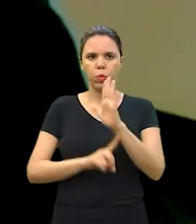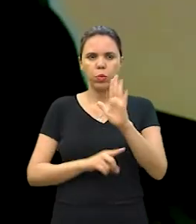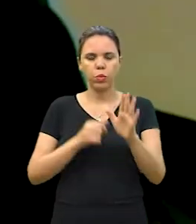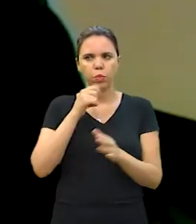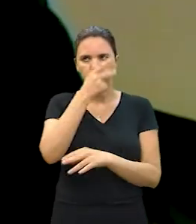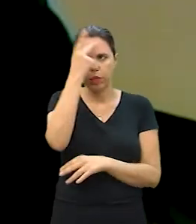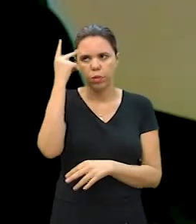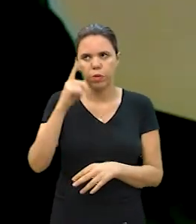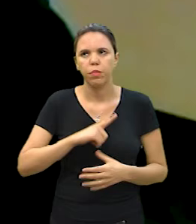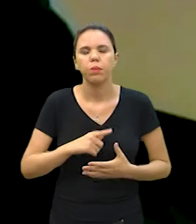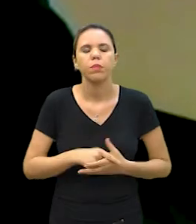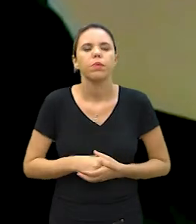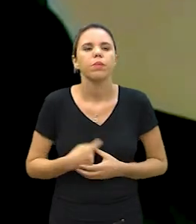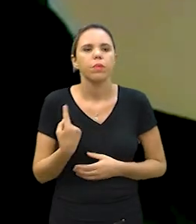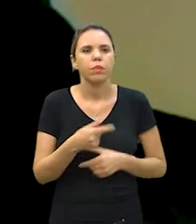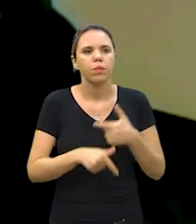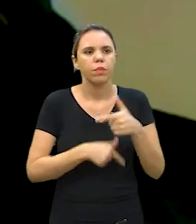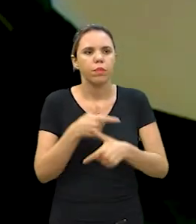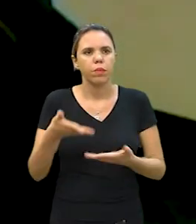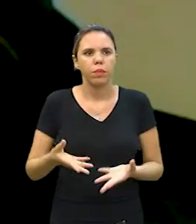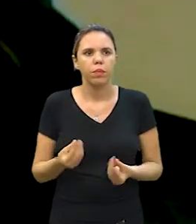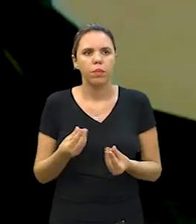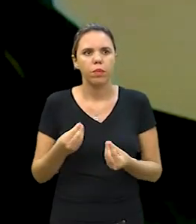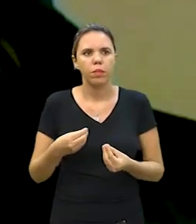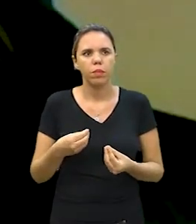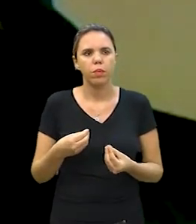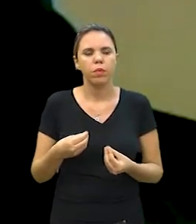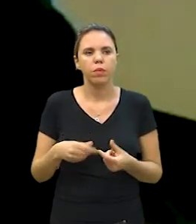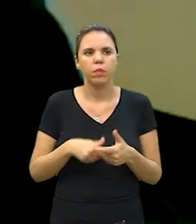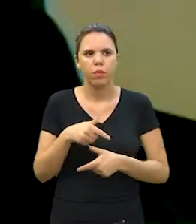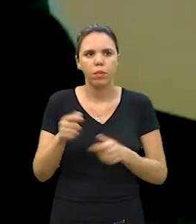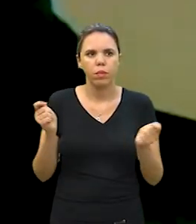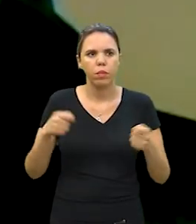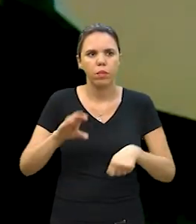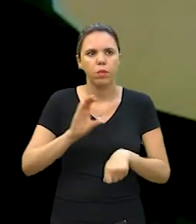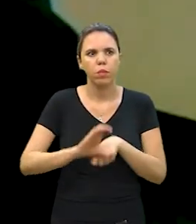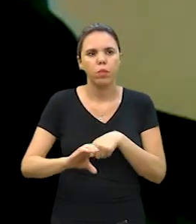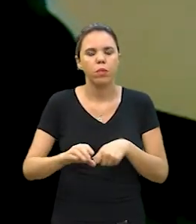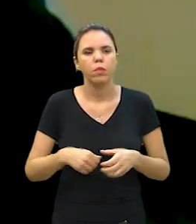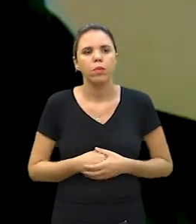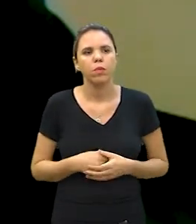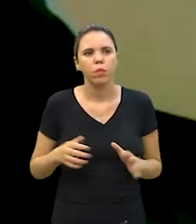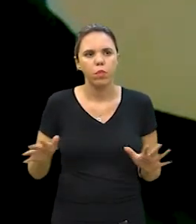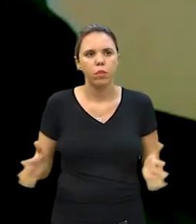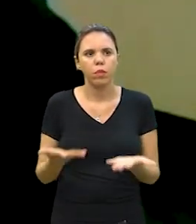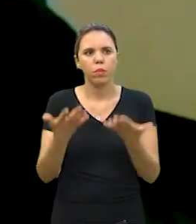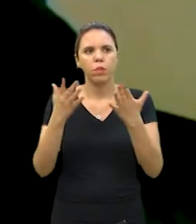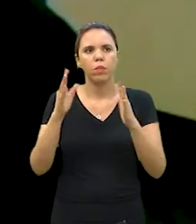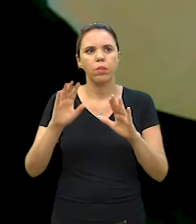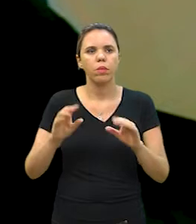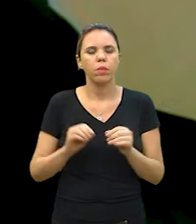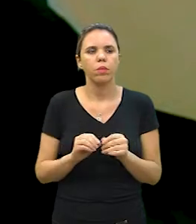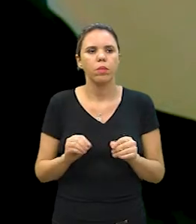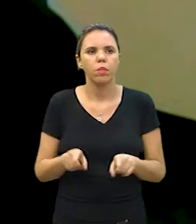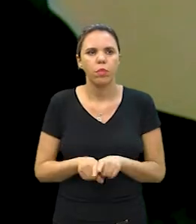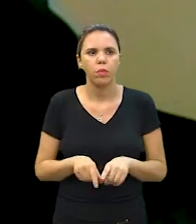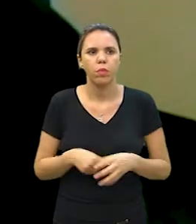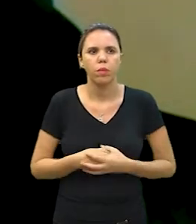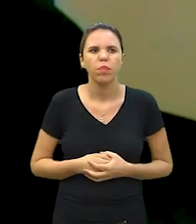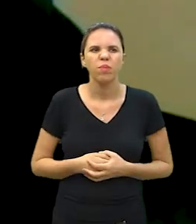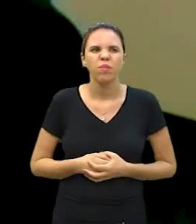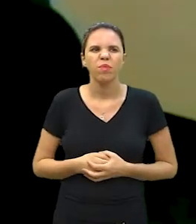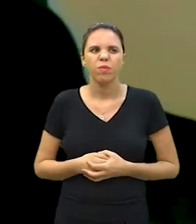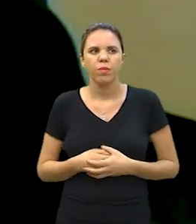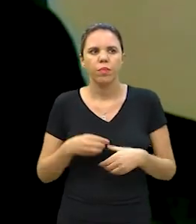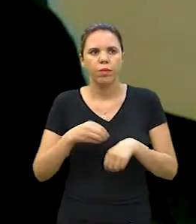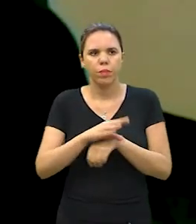o direito que as pessoas têm. Nós trabalhamos aqui muito com capacitação, promoção de eventos